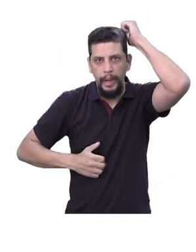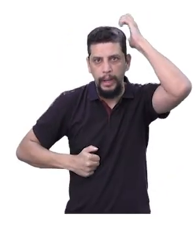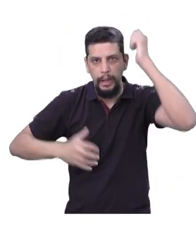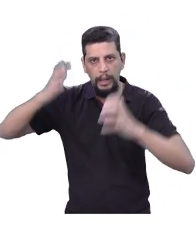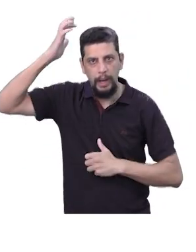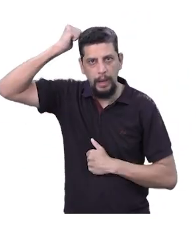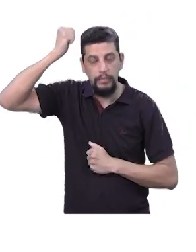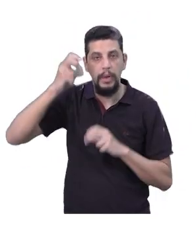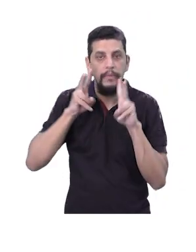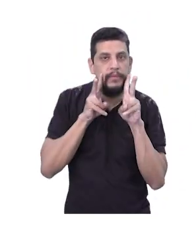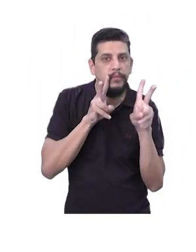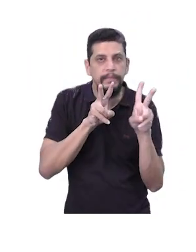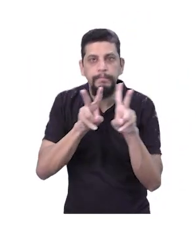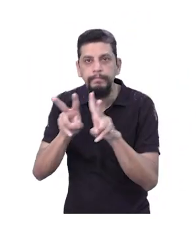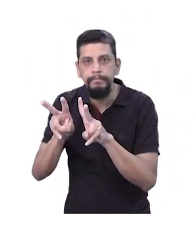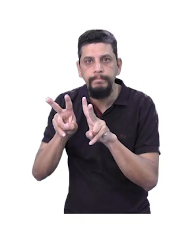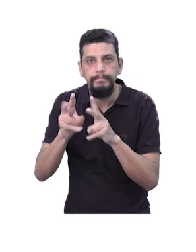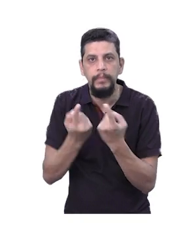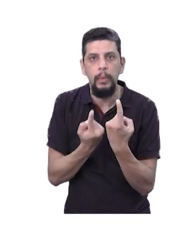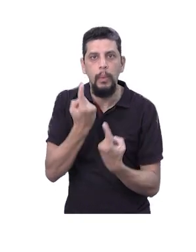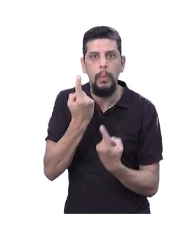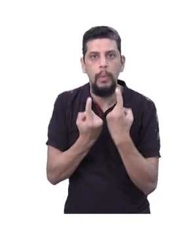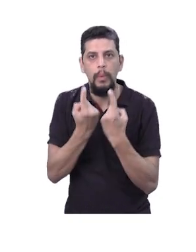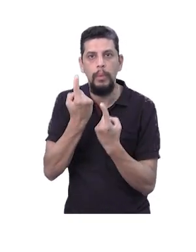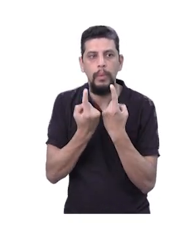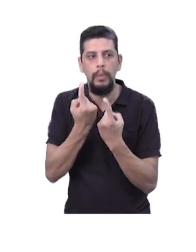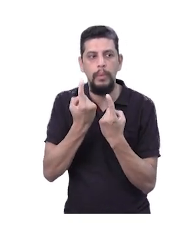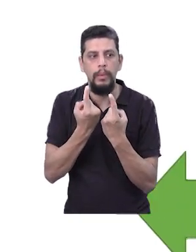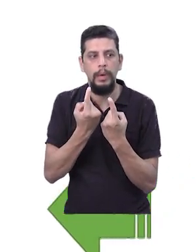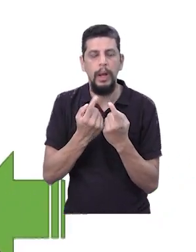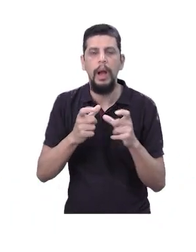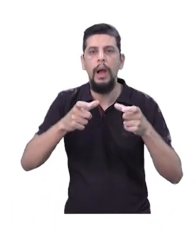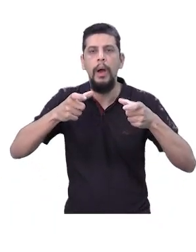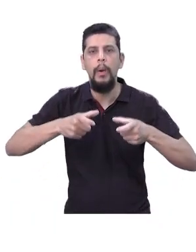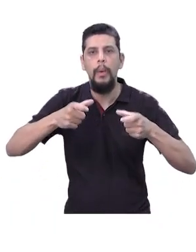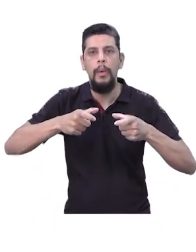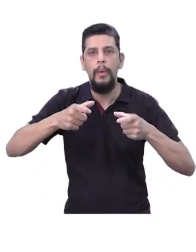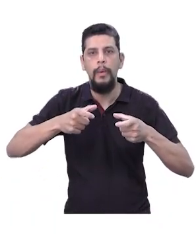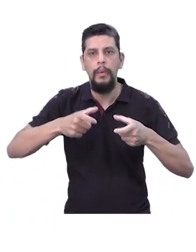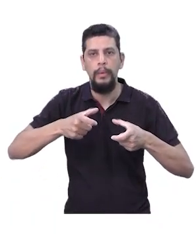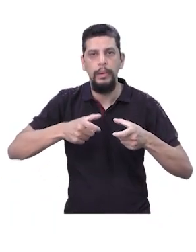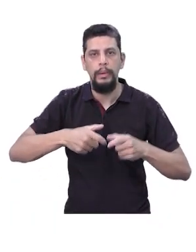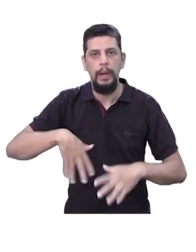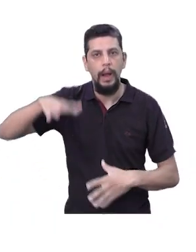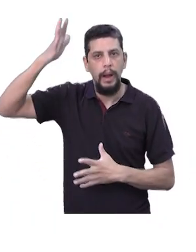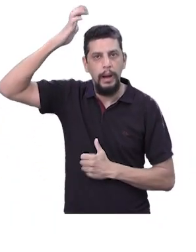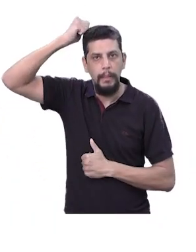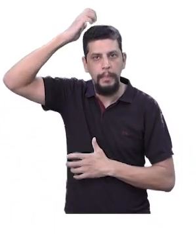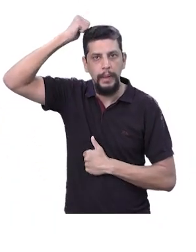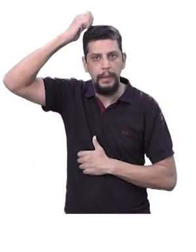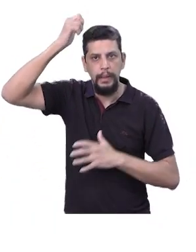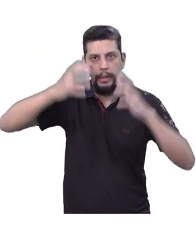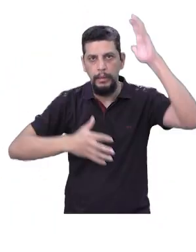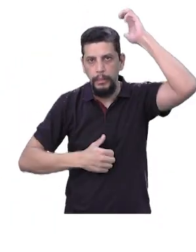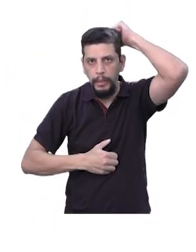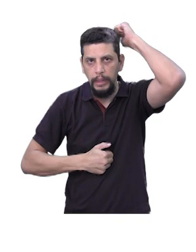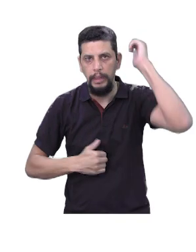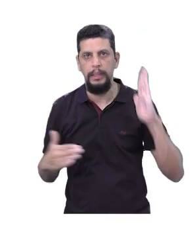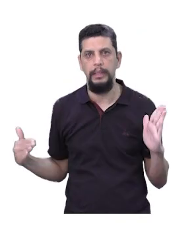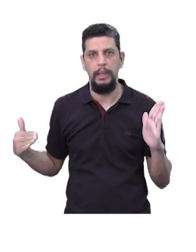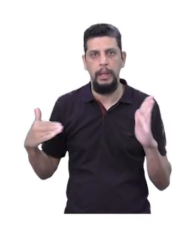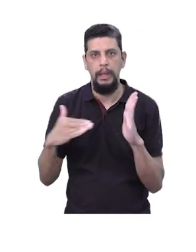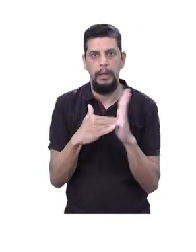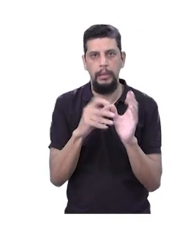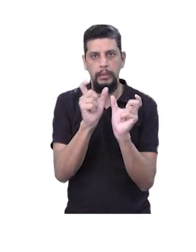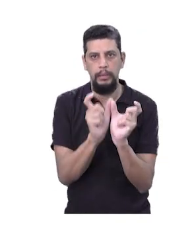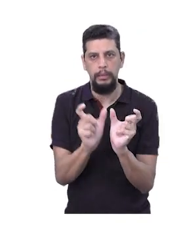escola e macaco. Vamos ver? Vamos conferir? Vamos ver onde é que está, então, do